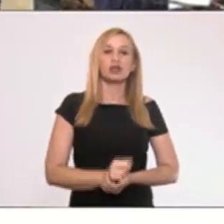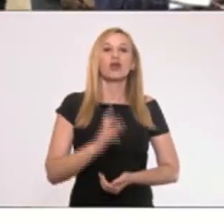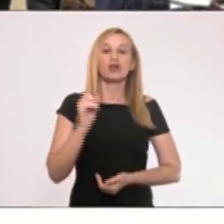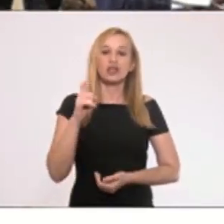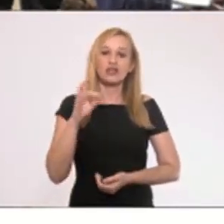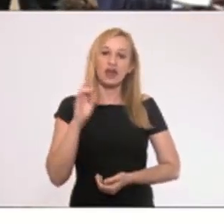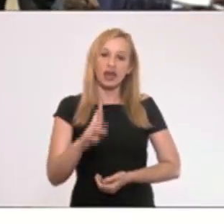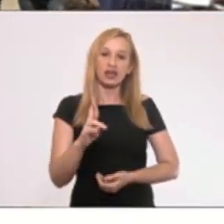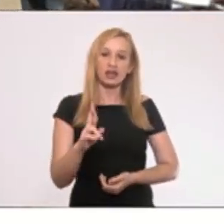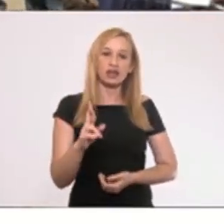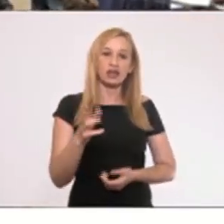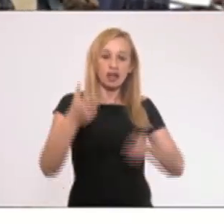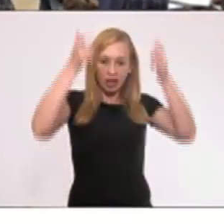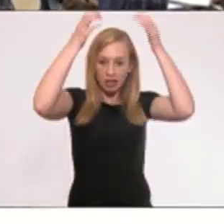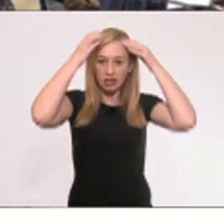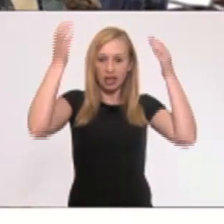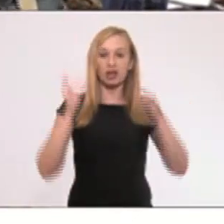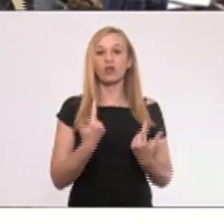Rosenberg,